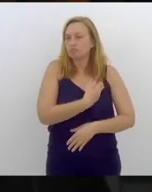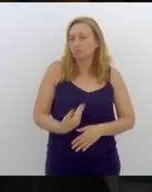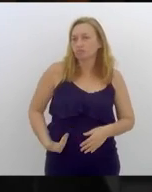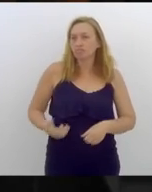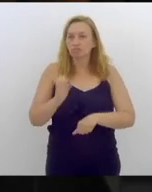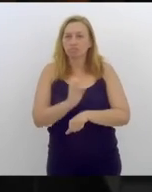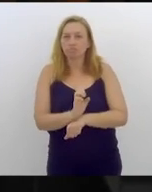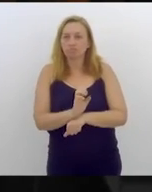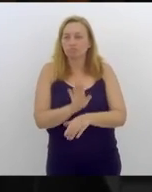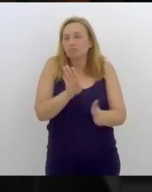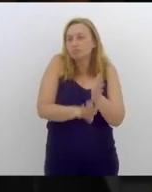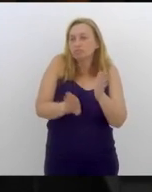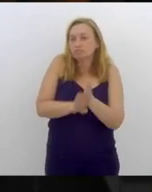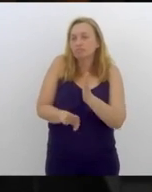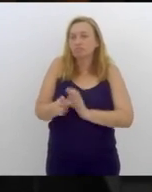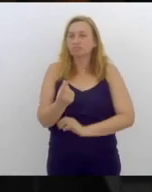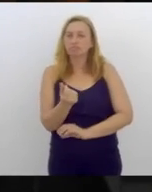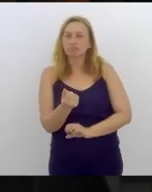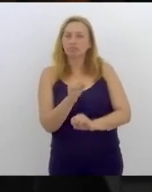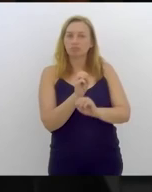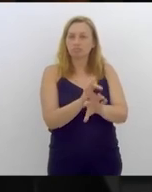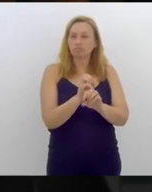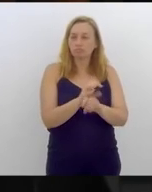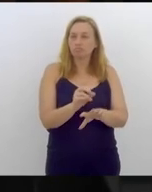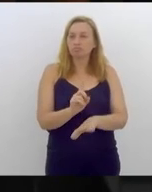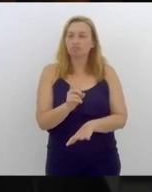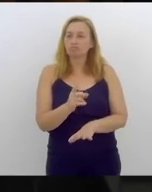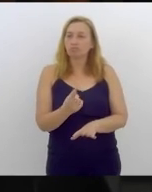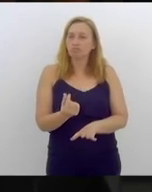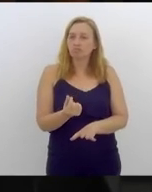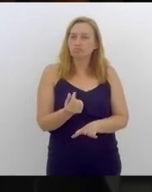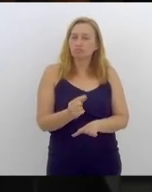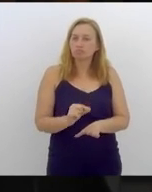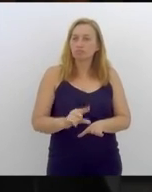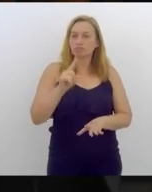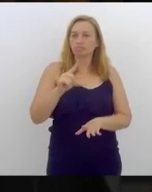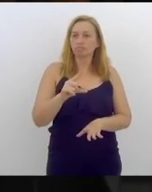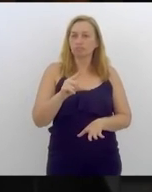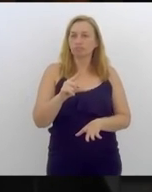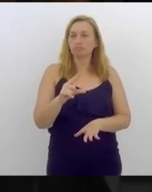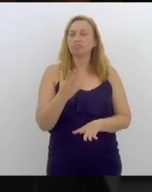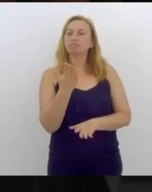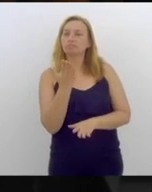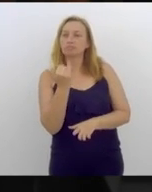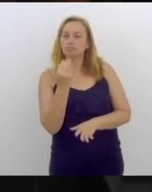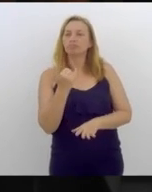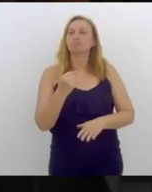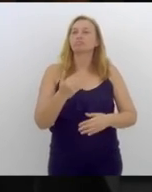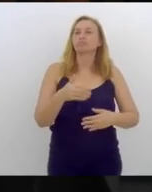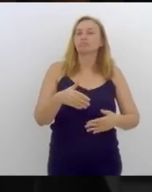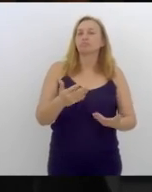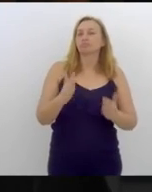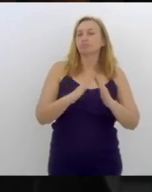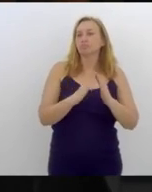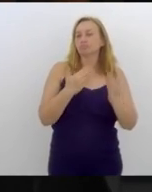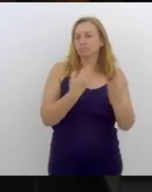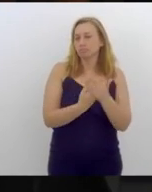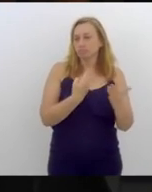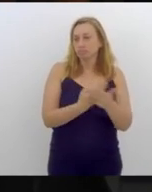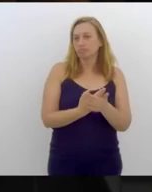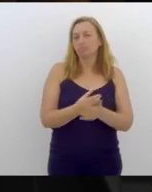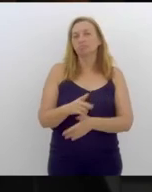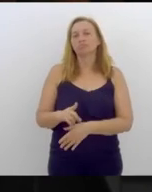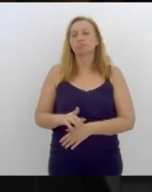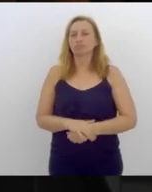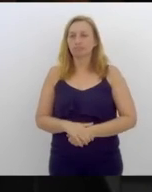tem torrado o dinheiro da educação não aumenta o valor per capita da alimentação escolar deixando os diretores ingerindo uma situação de